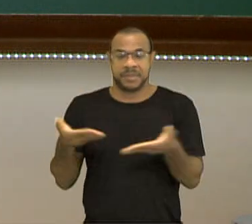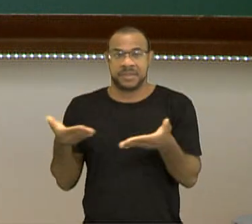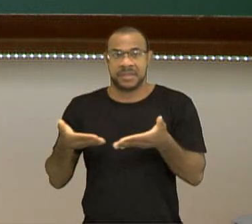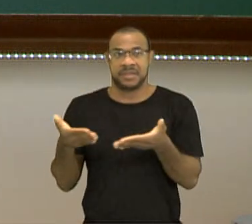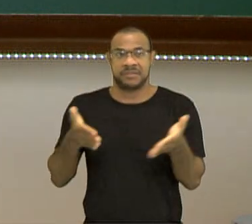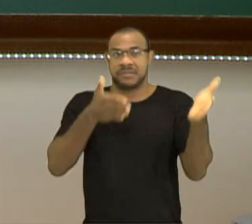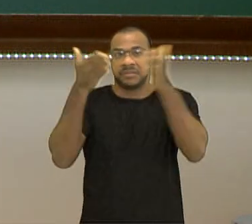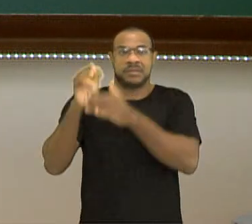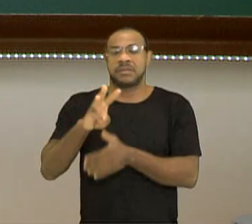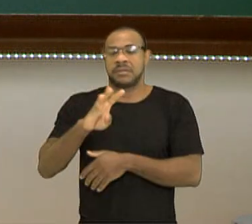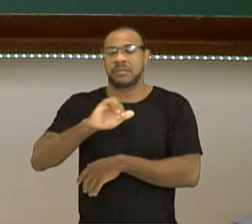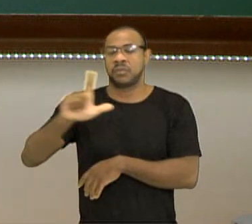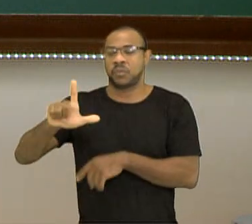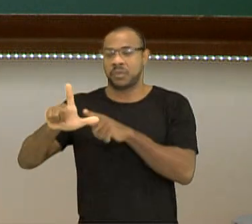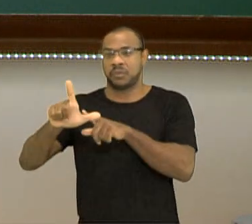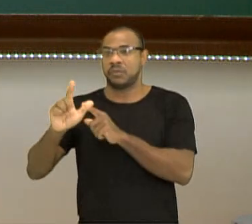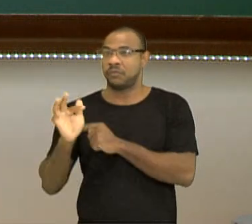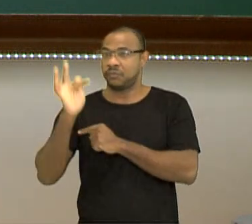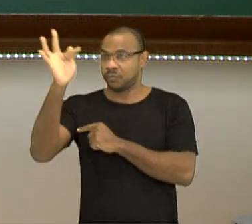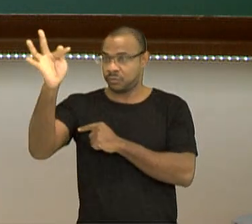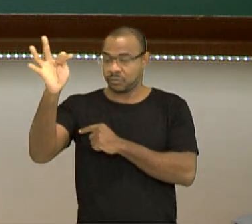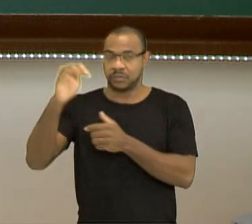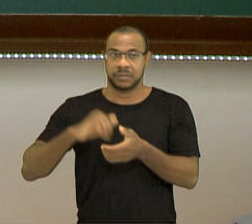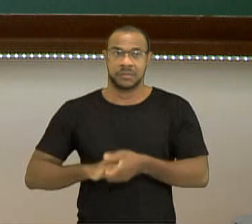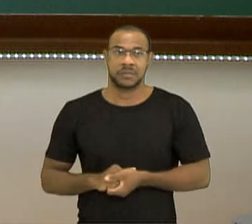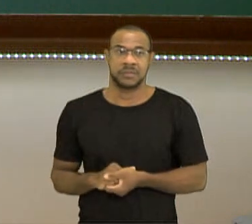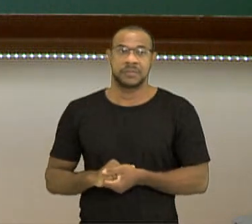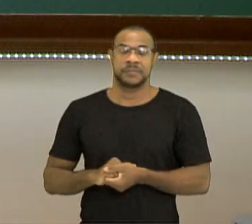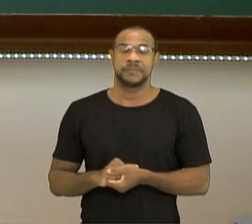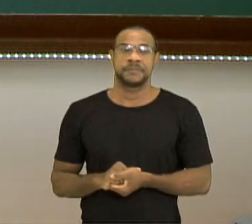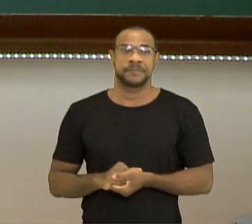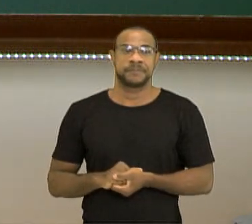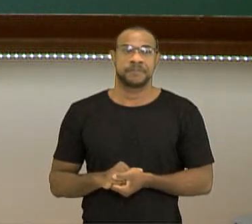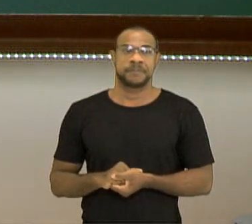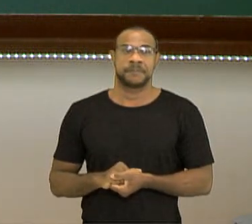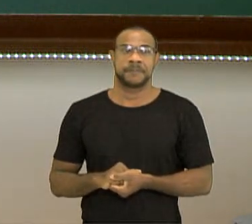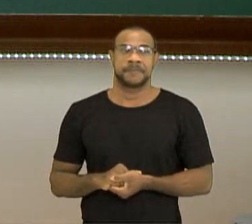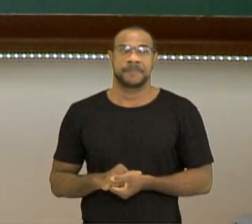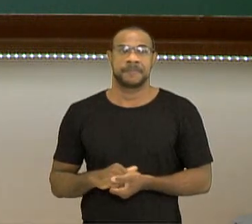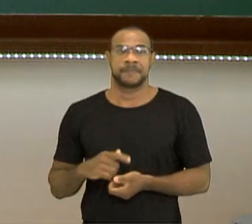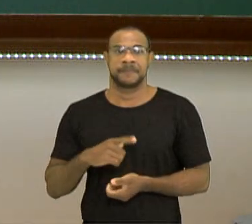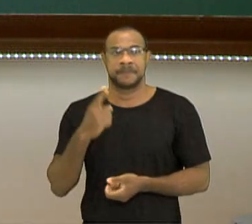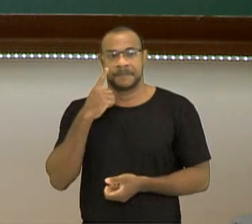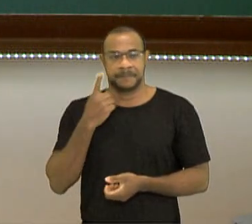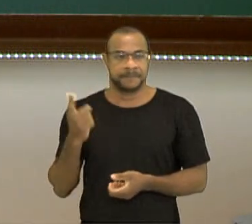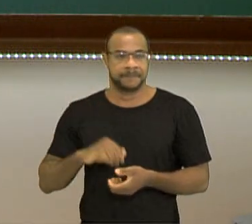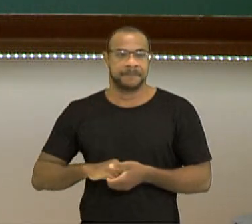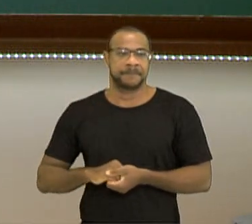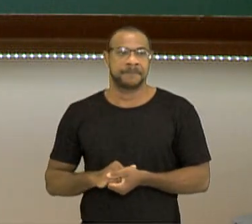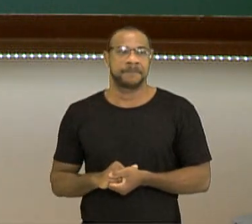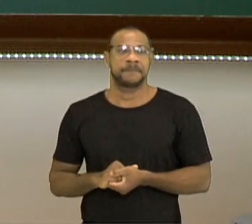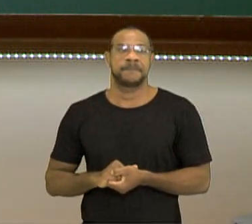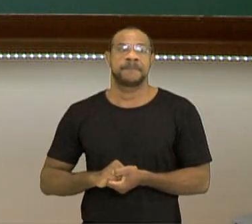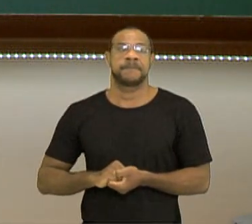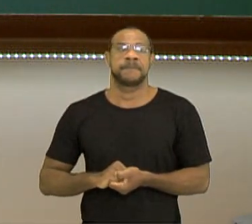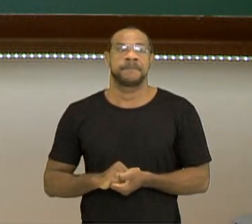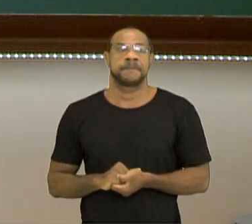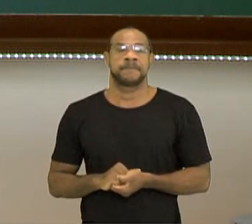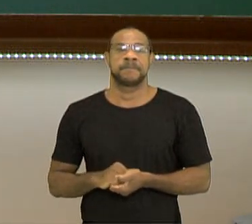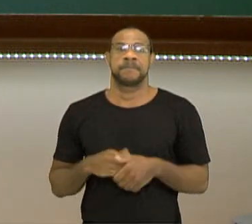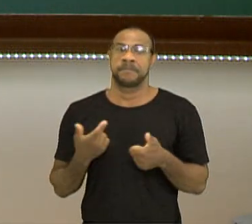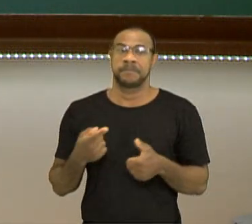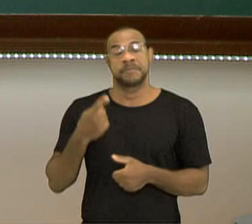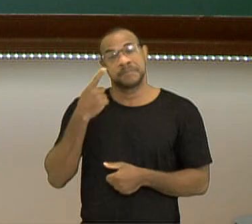com will, indicando o futuro. As frases podem estar invertidas. Que não, é o caso aqui da segunda, tá